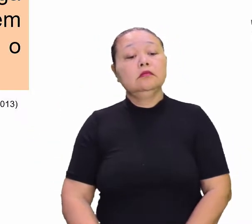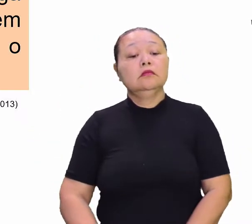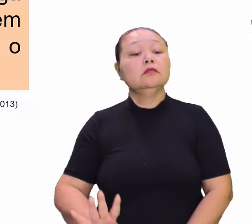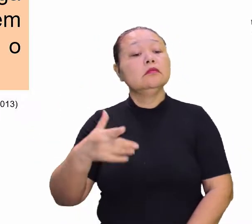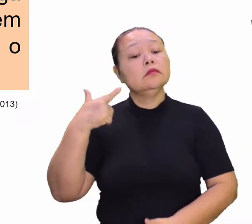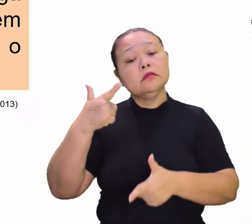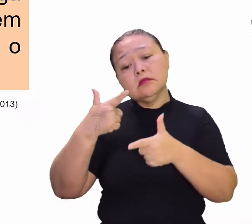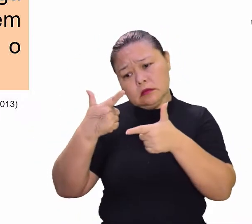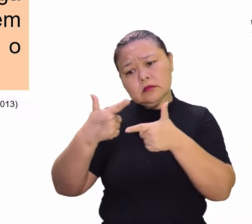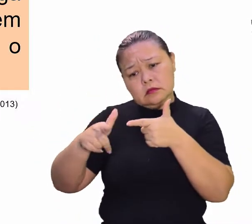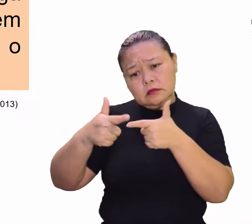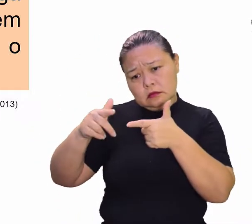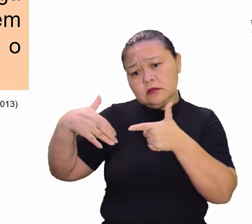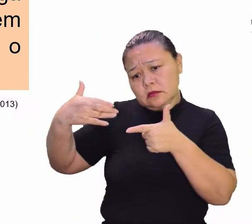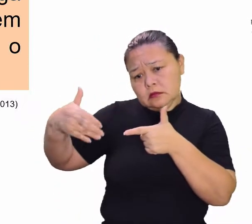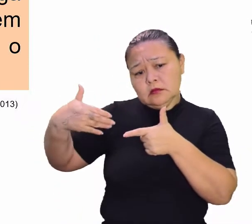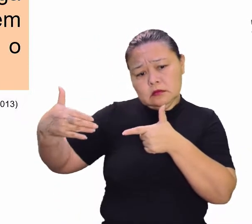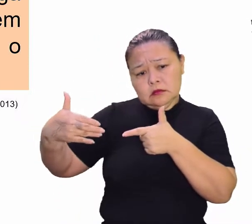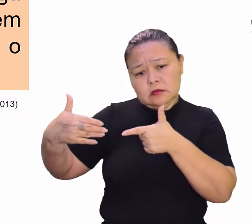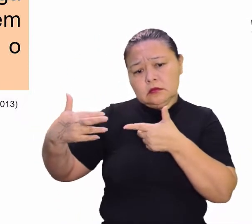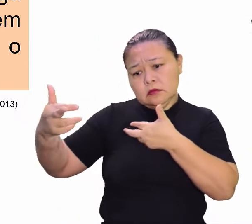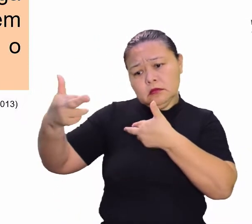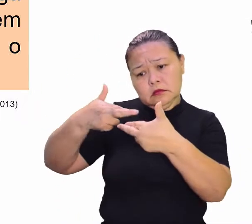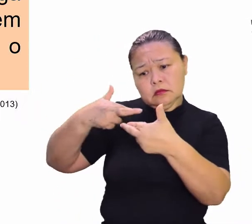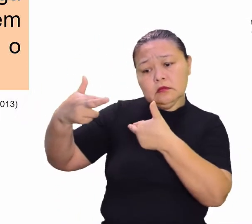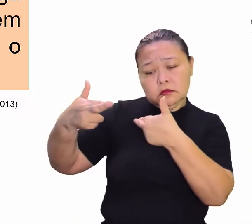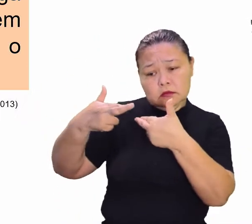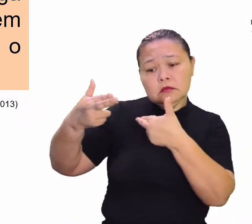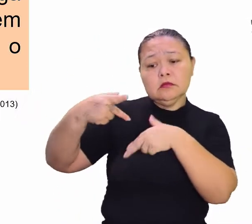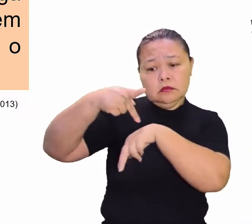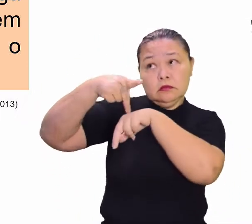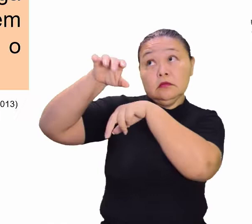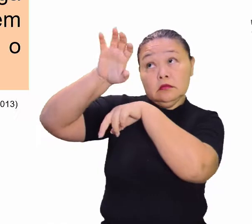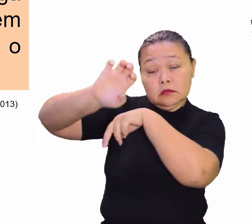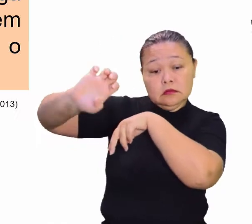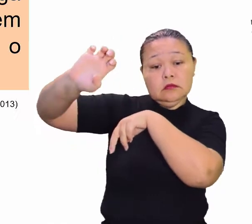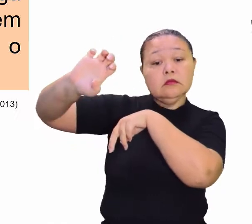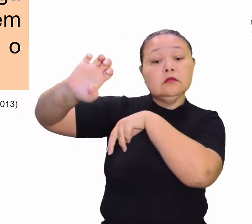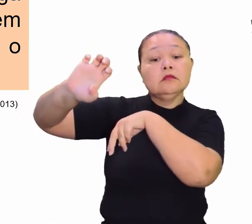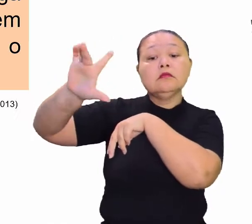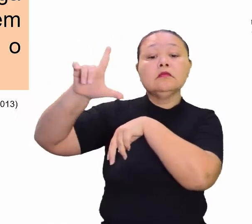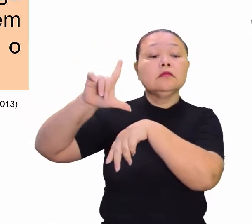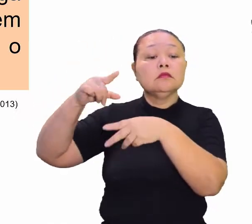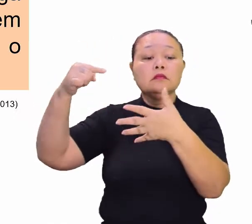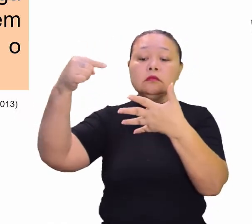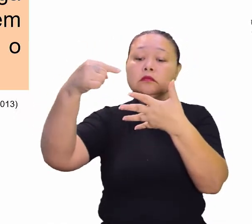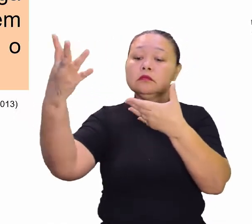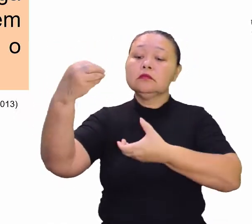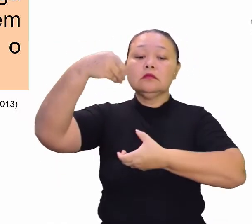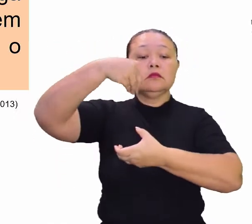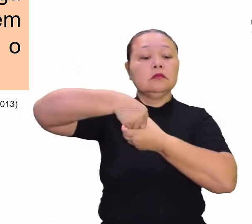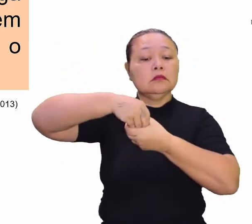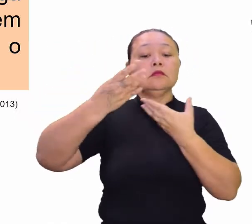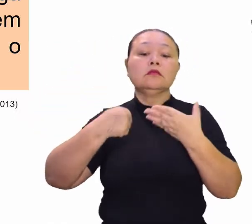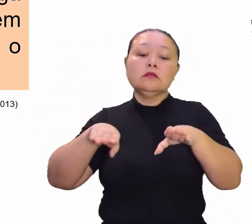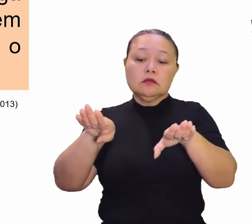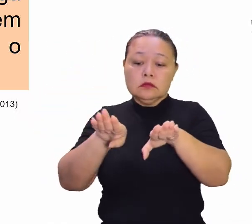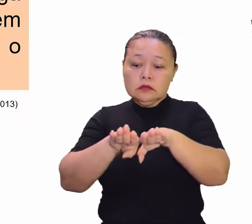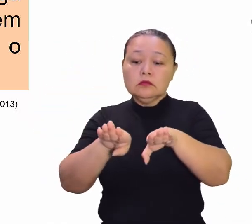dos problemas decorrentes de sua antiga relação com as metrópoles, fatores de ordem interna